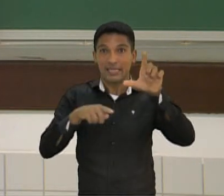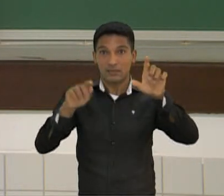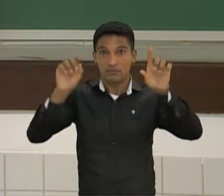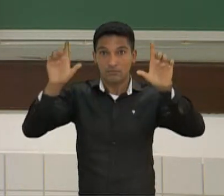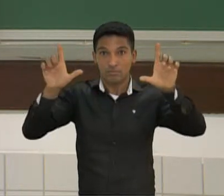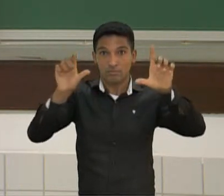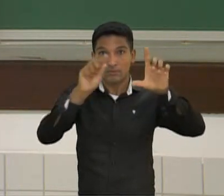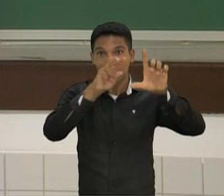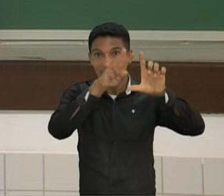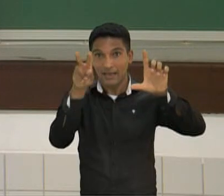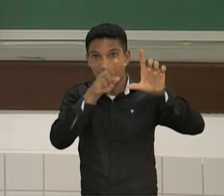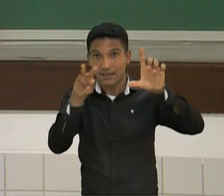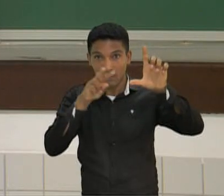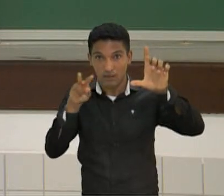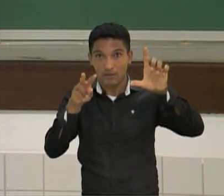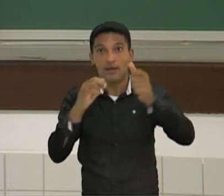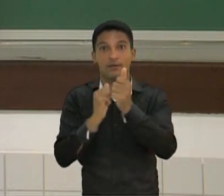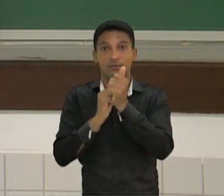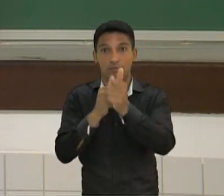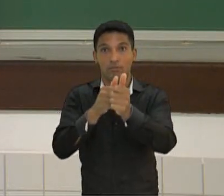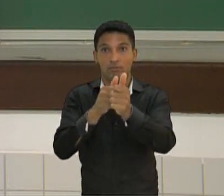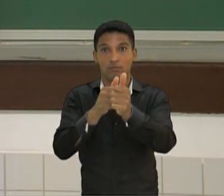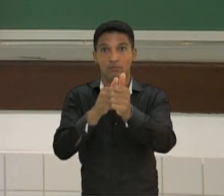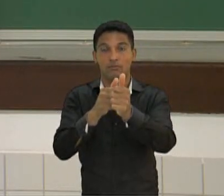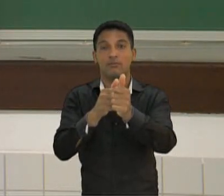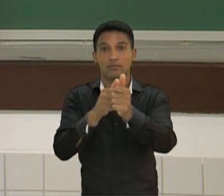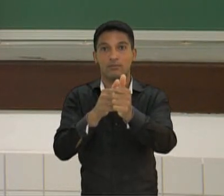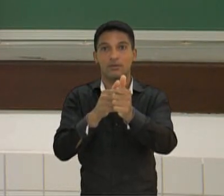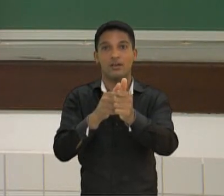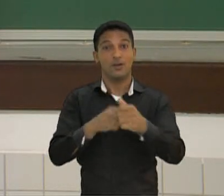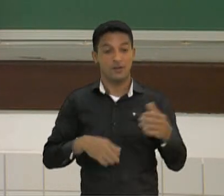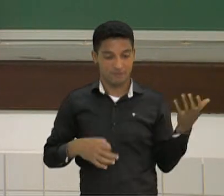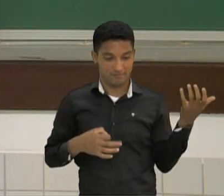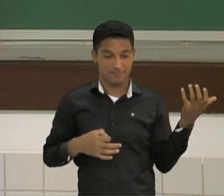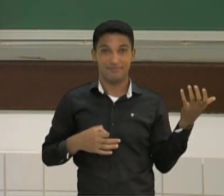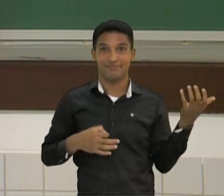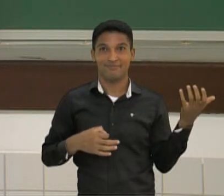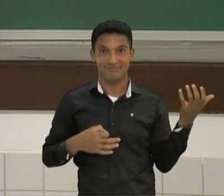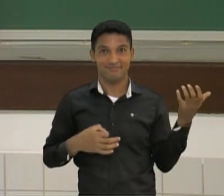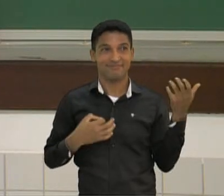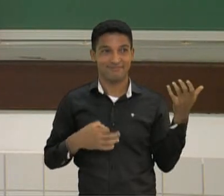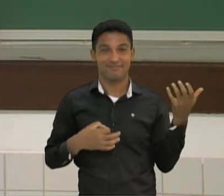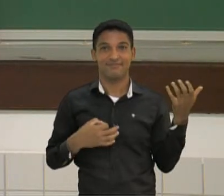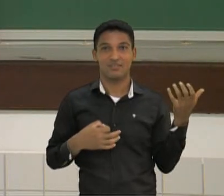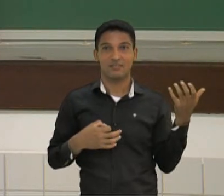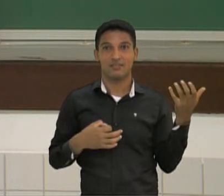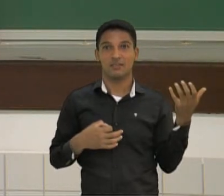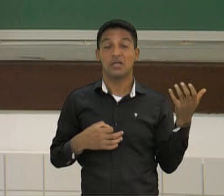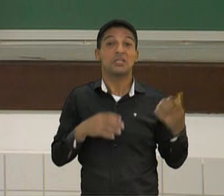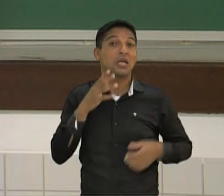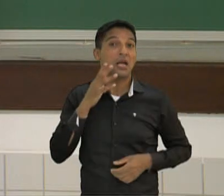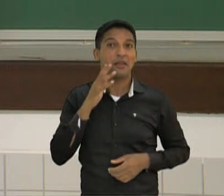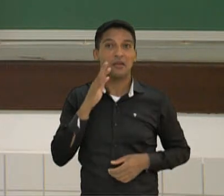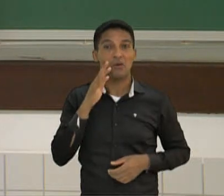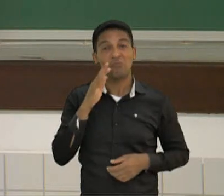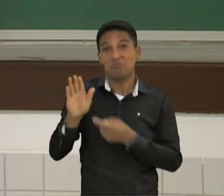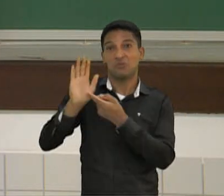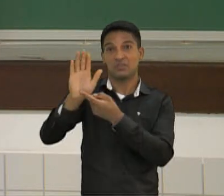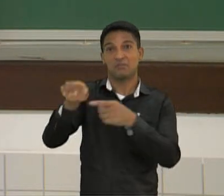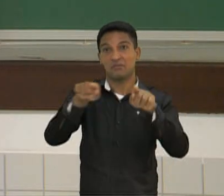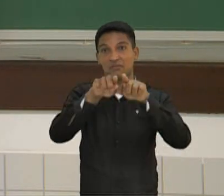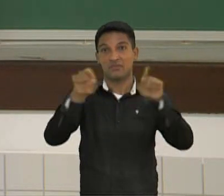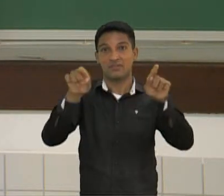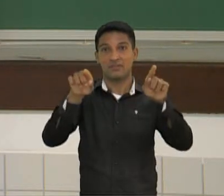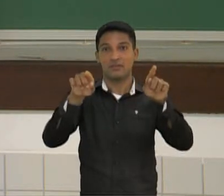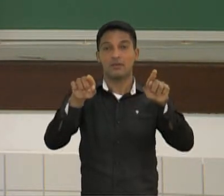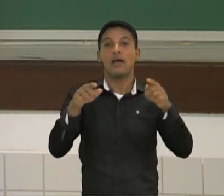também um companheirinho, que é o meu violãozinho, estava largado lá no armário, mas achei legal trazer uma musiquinha para vocês. A